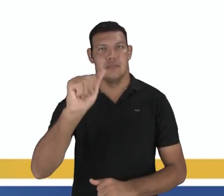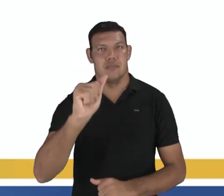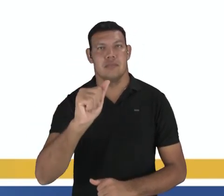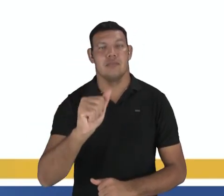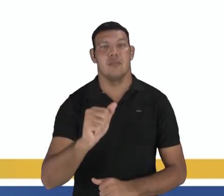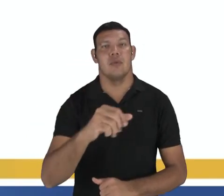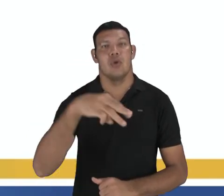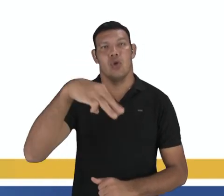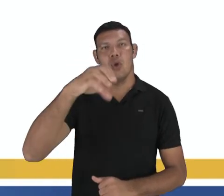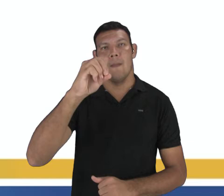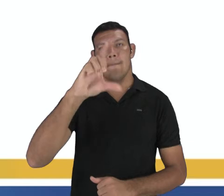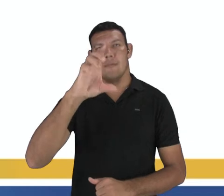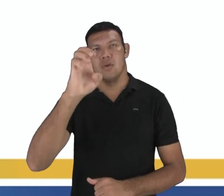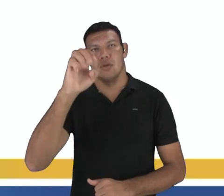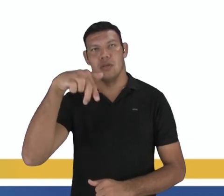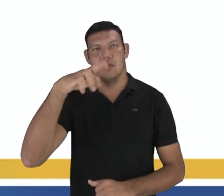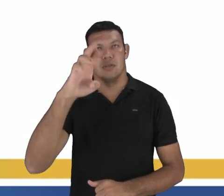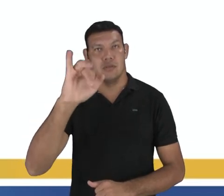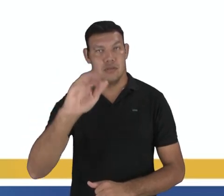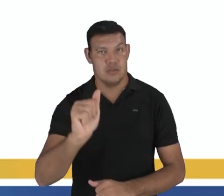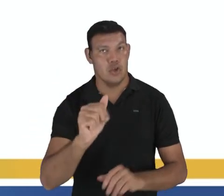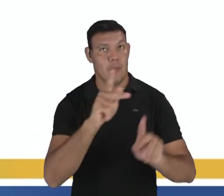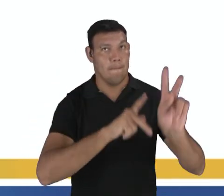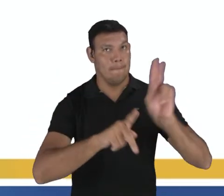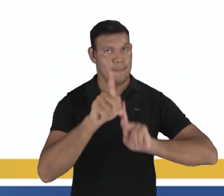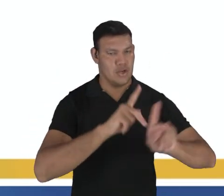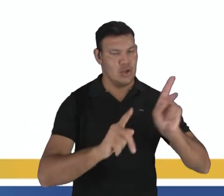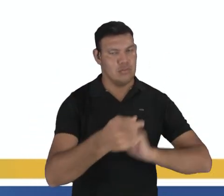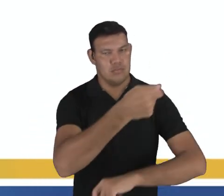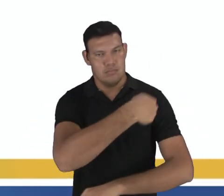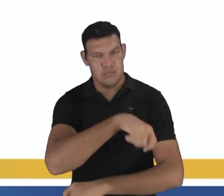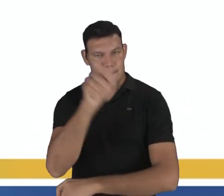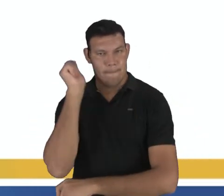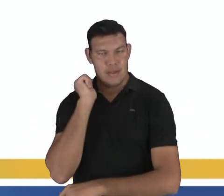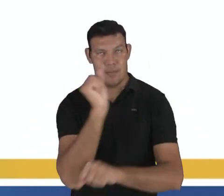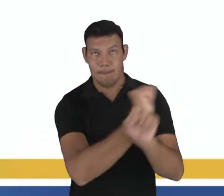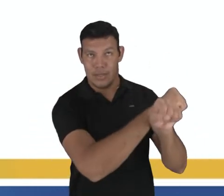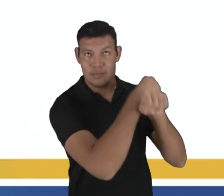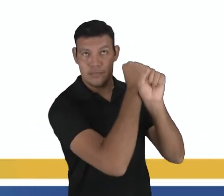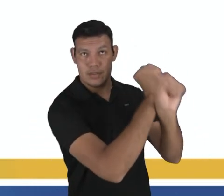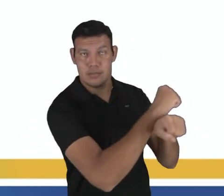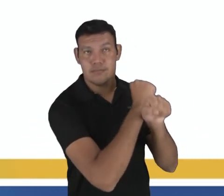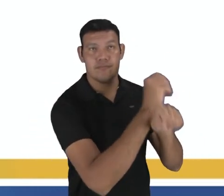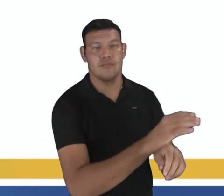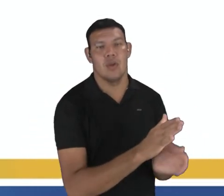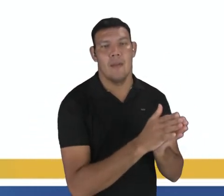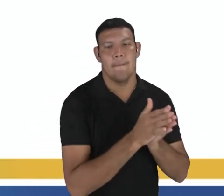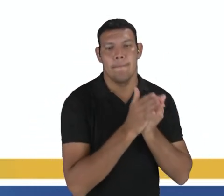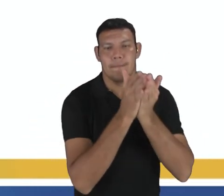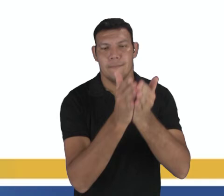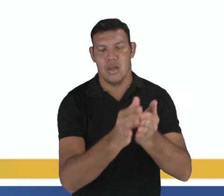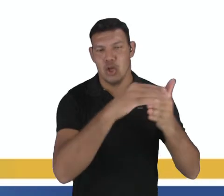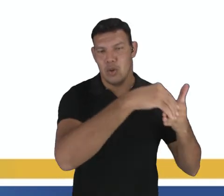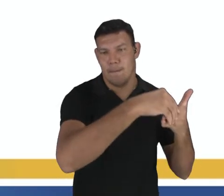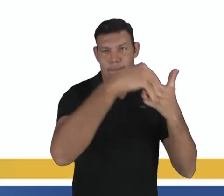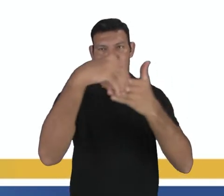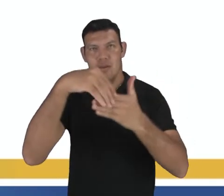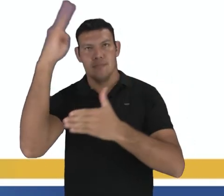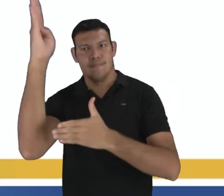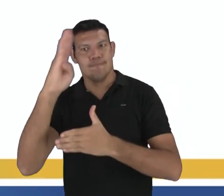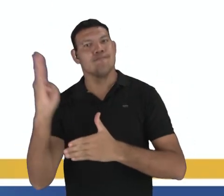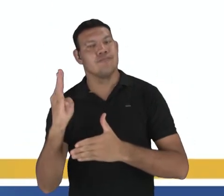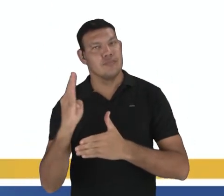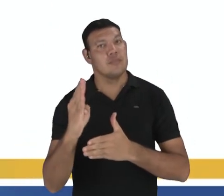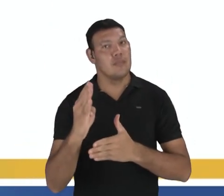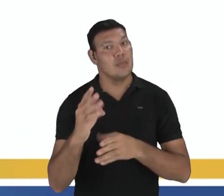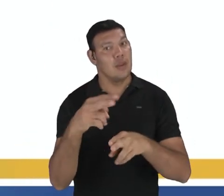os povos que vão ser escravizados e vão ser conduzidos, né, até o nosso país. Por isso que a gente tem